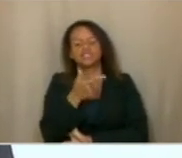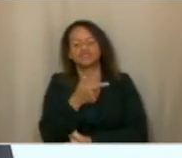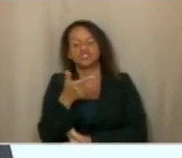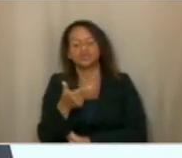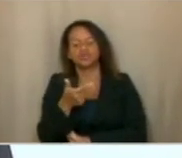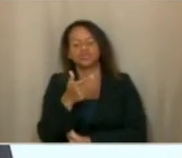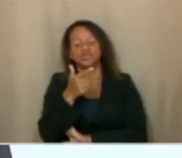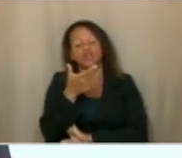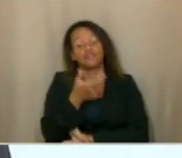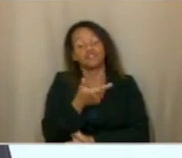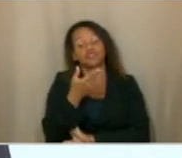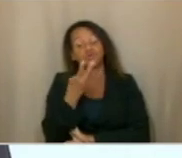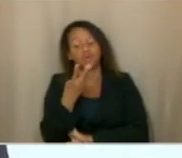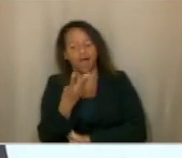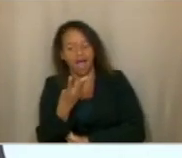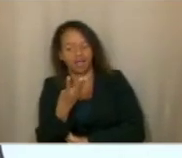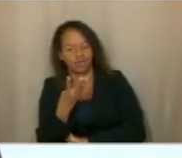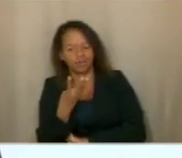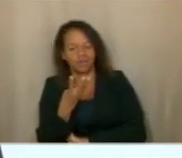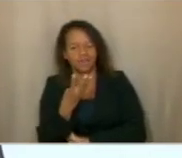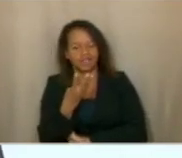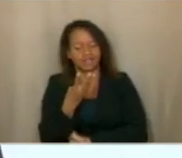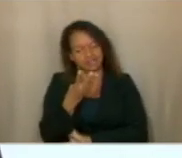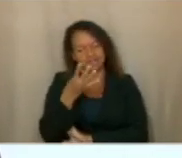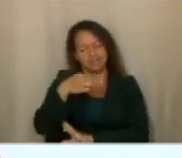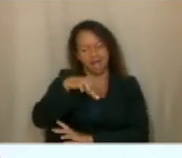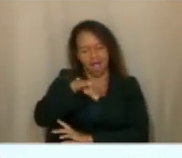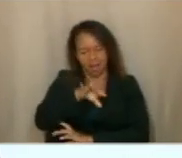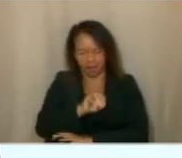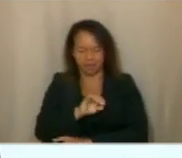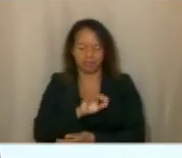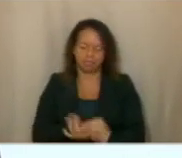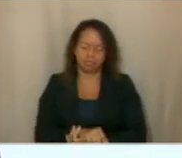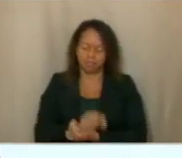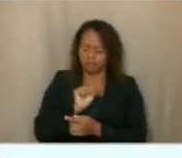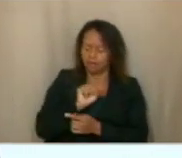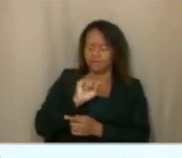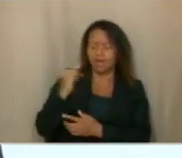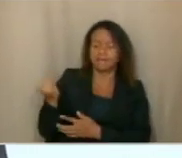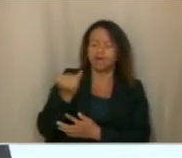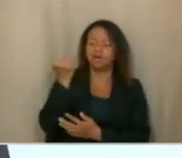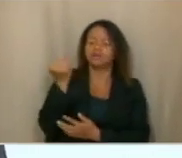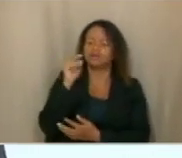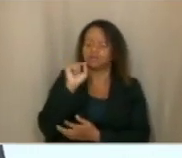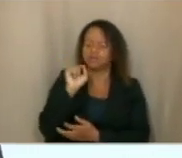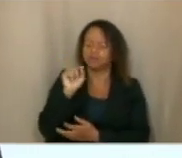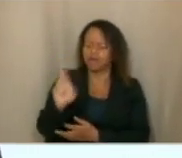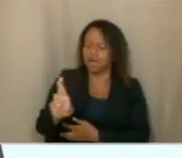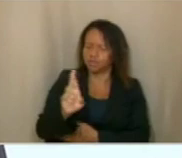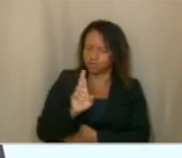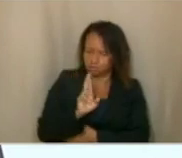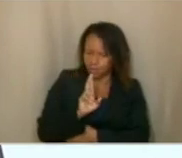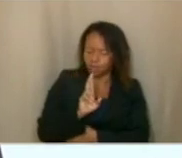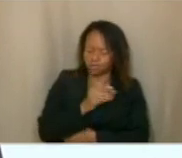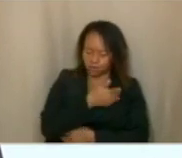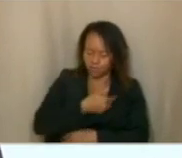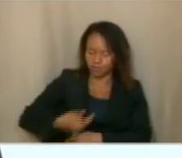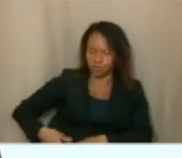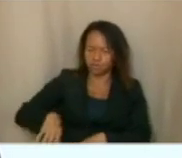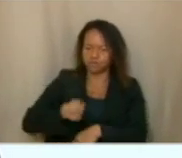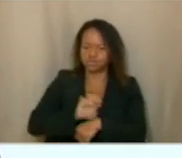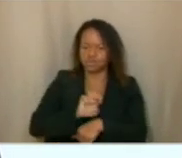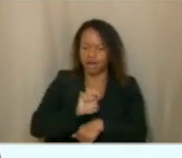dia 24/5. O que é importante disso? É a resposta do governo do